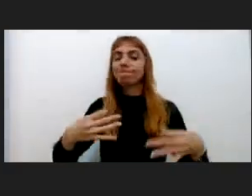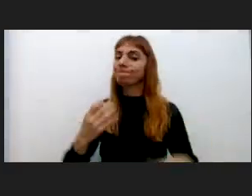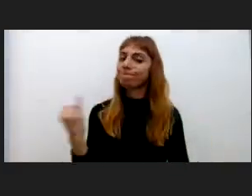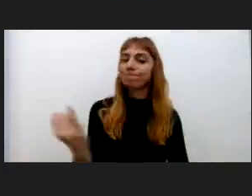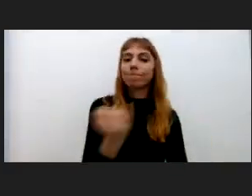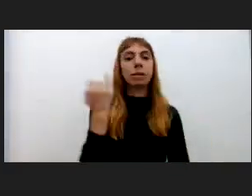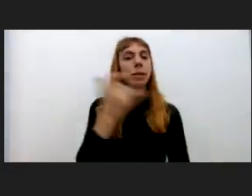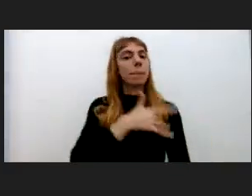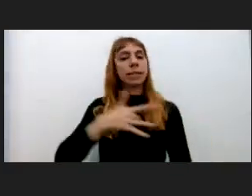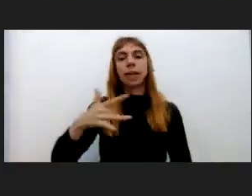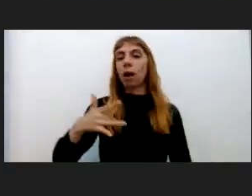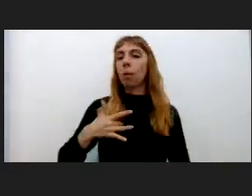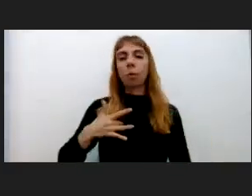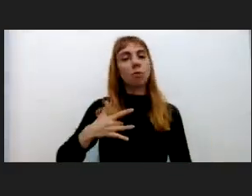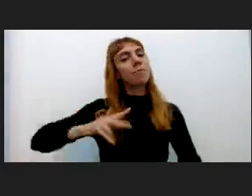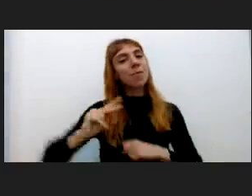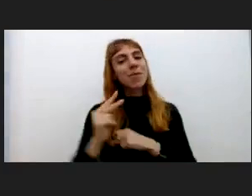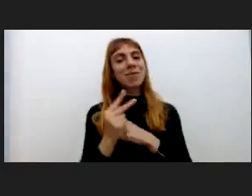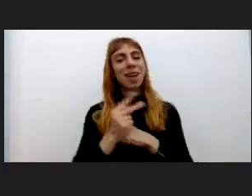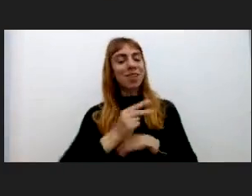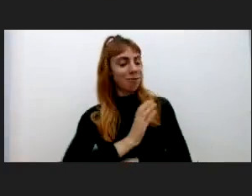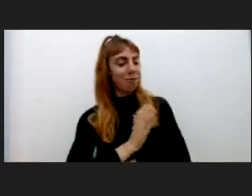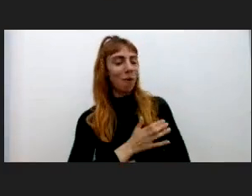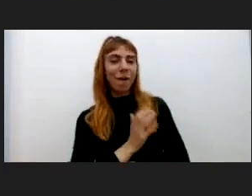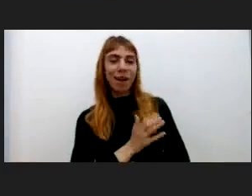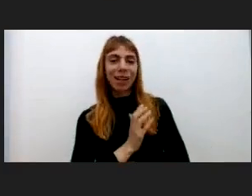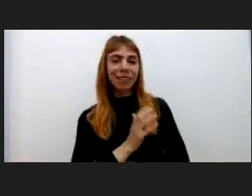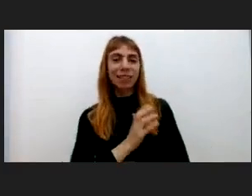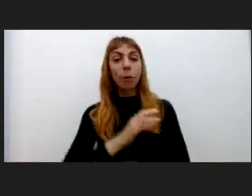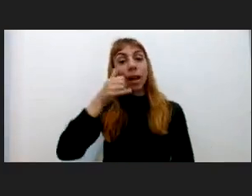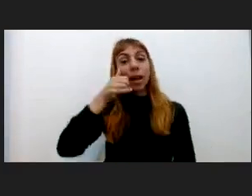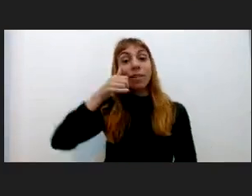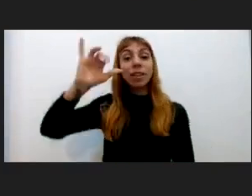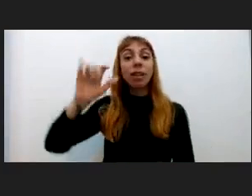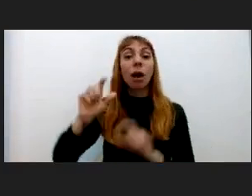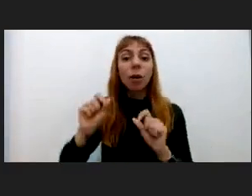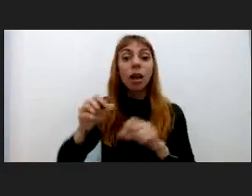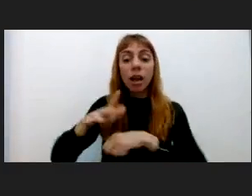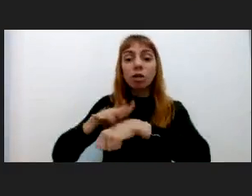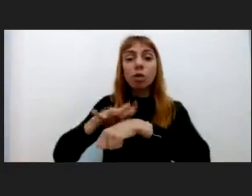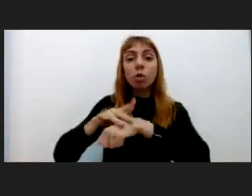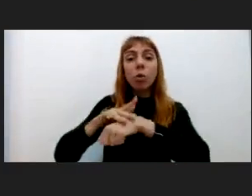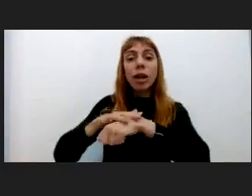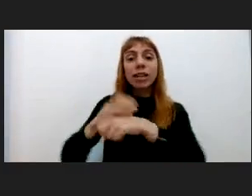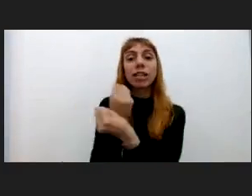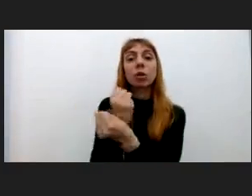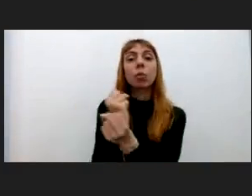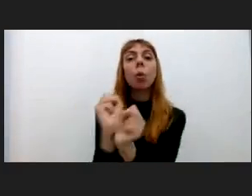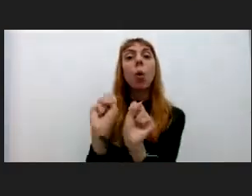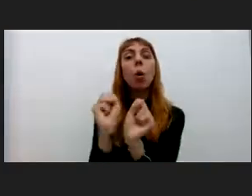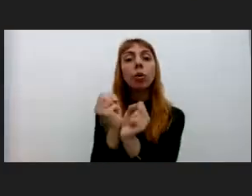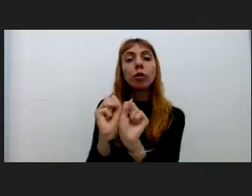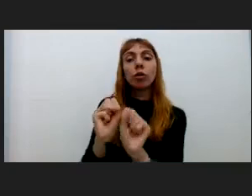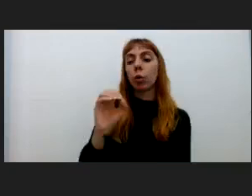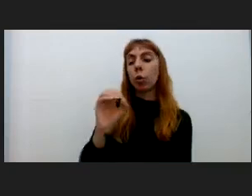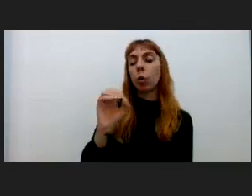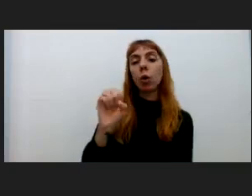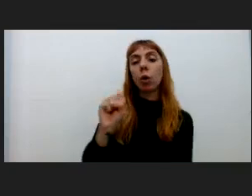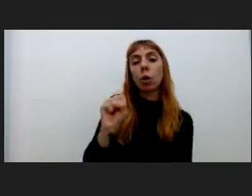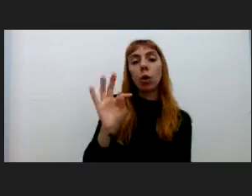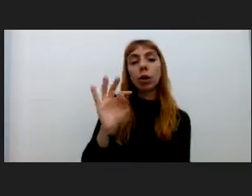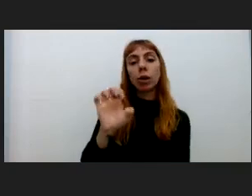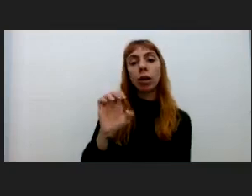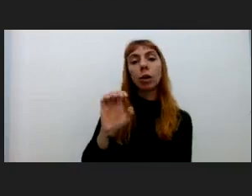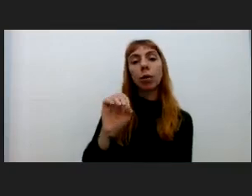nosso coração, protege da osteoporose, protege da demência, do diabetes, da obesidade,